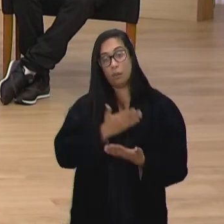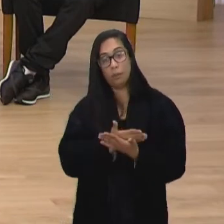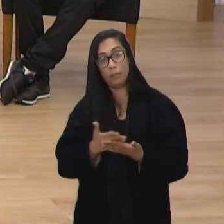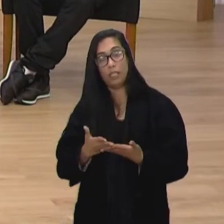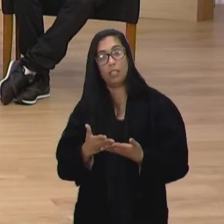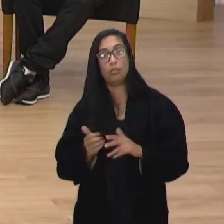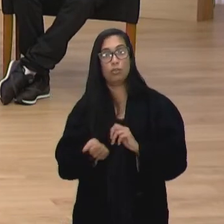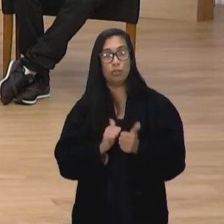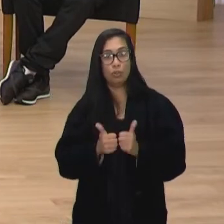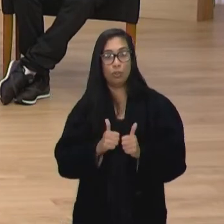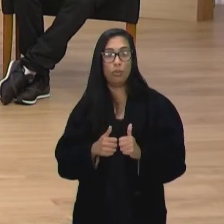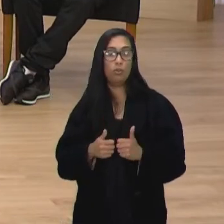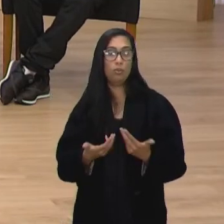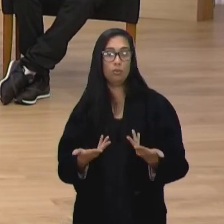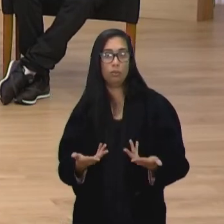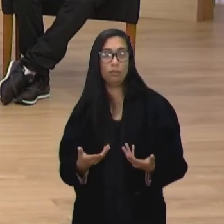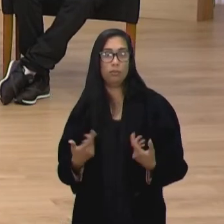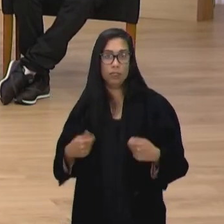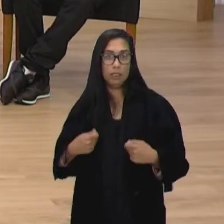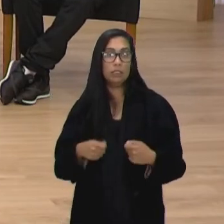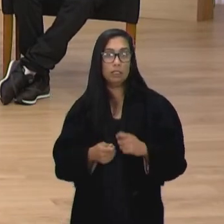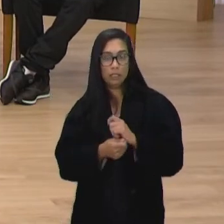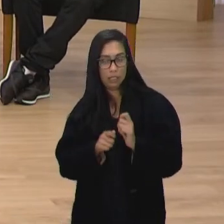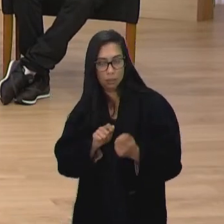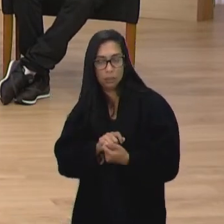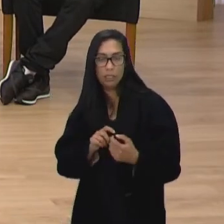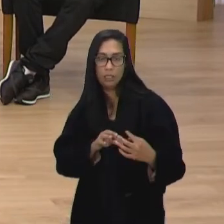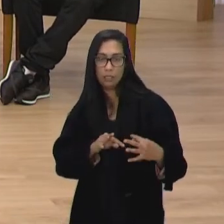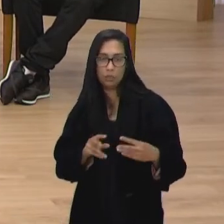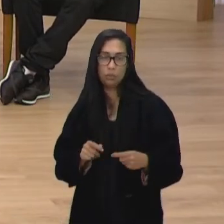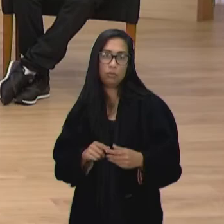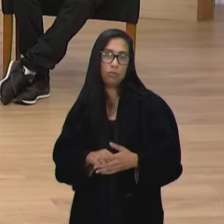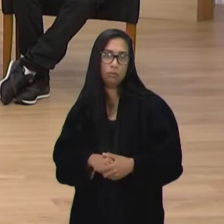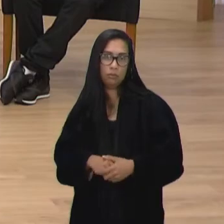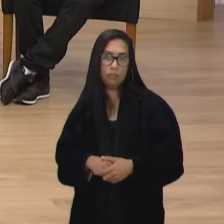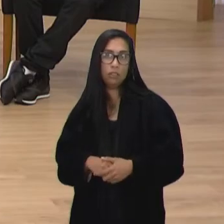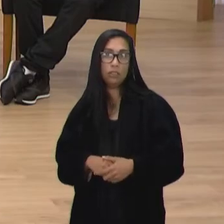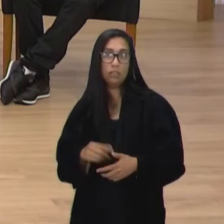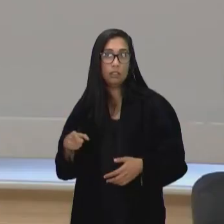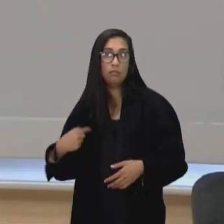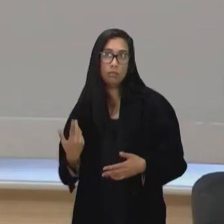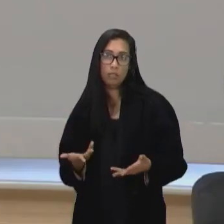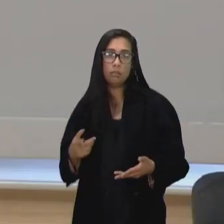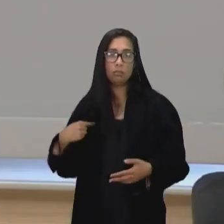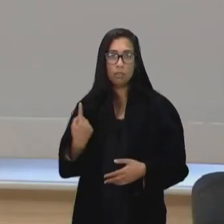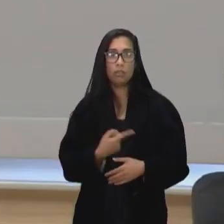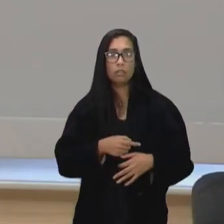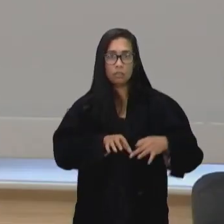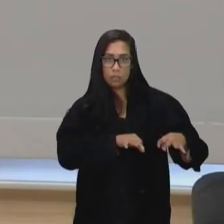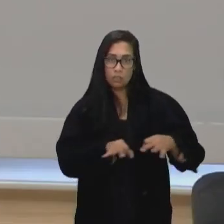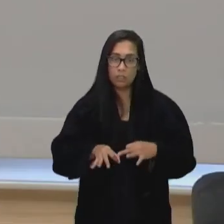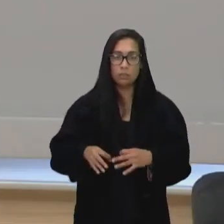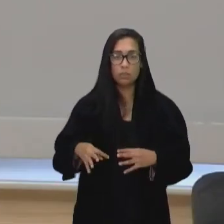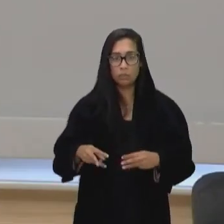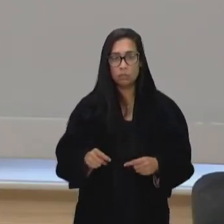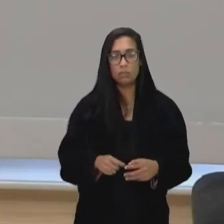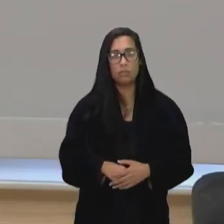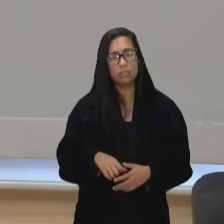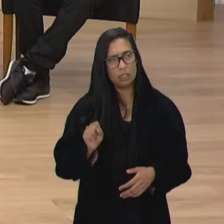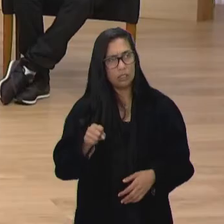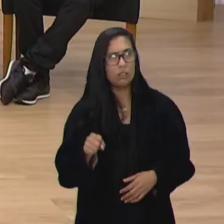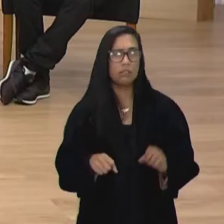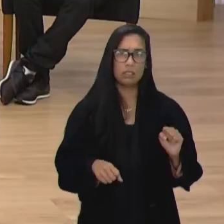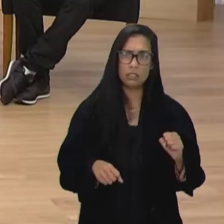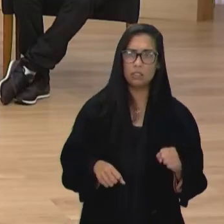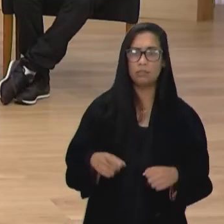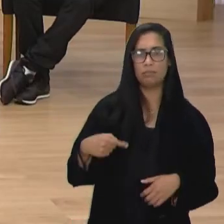como ia ficar muito extenso, ia ficar bem longo assim. Então a gente mostrou uma parte e a gente queria que vocês ficassem mais... Ah, sim, a gente tá com